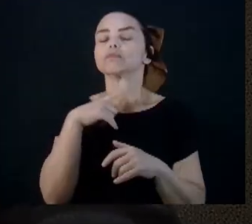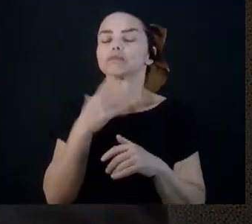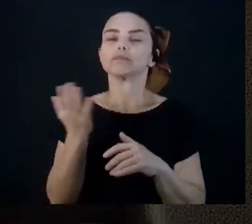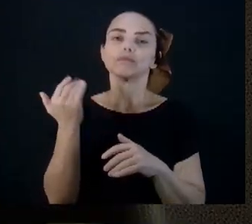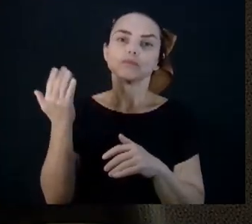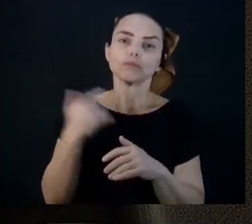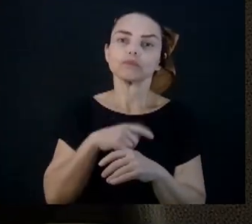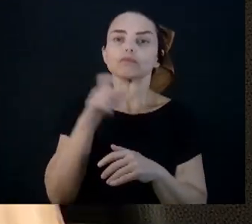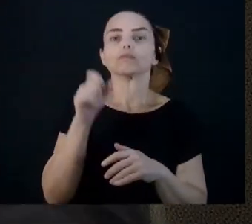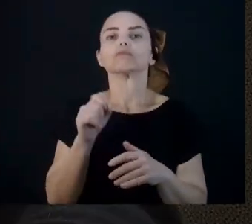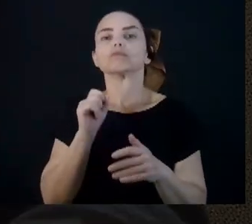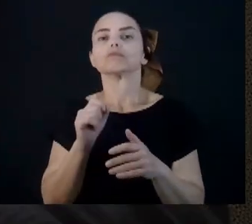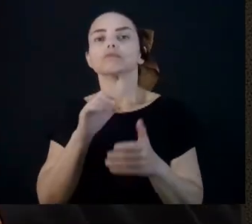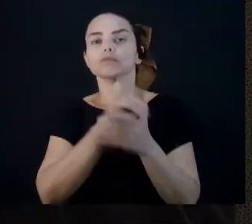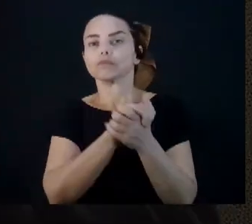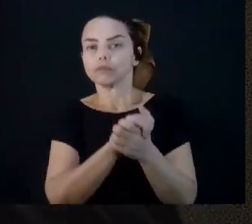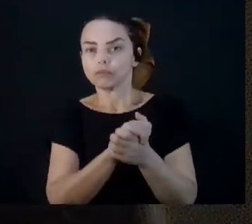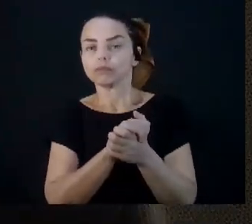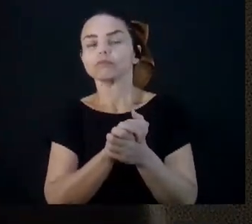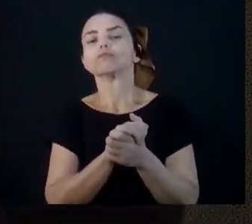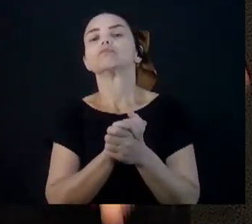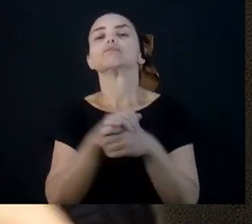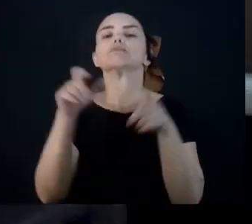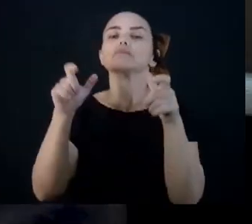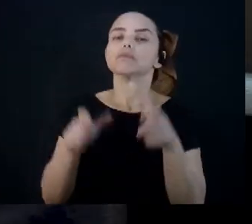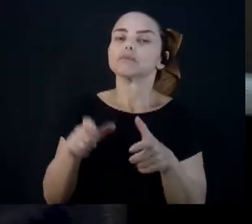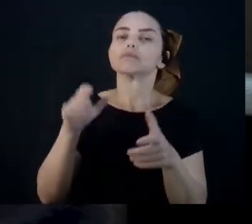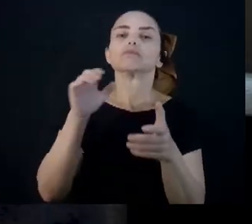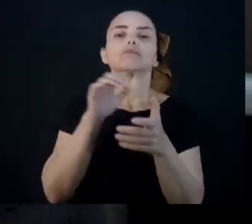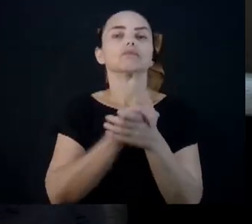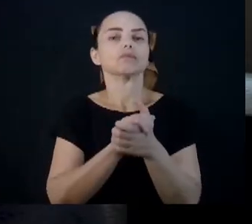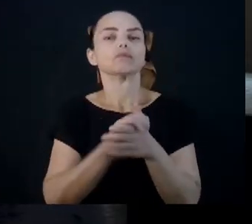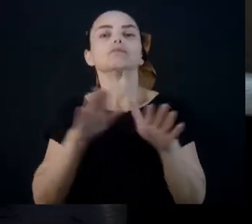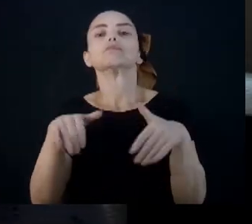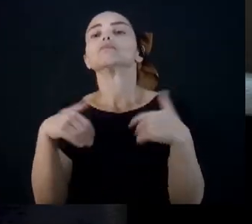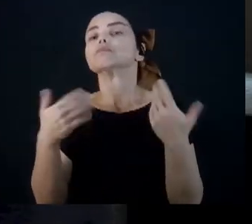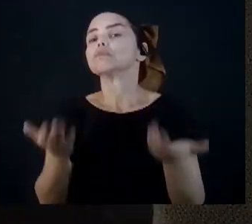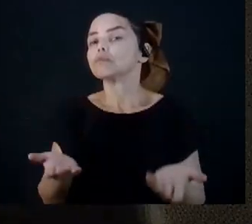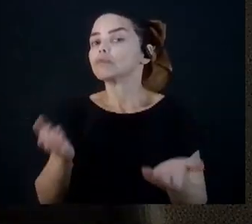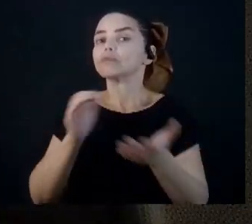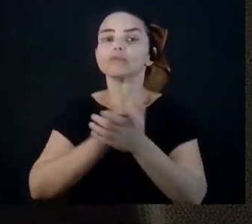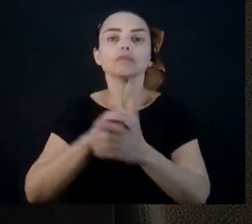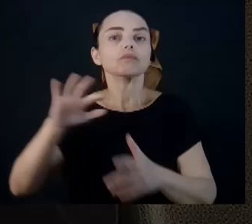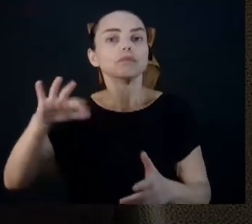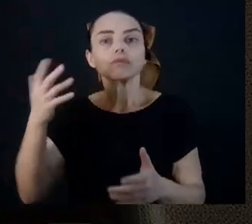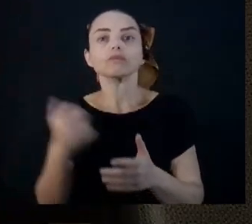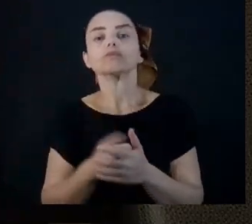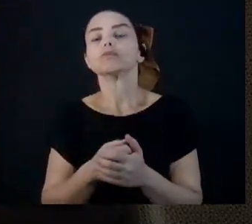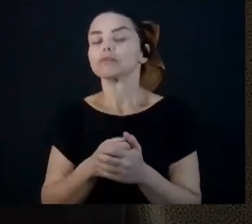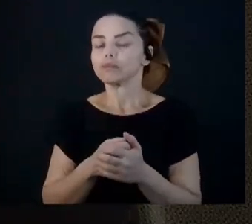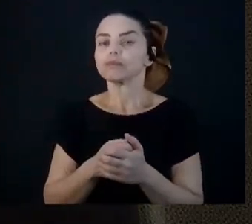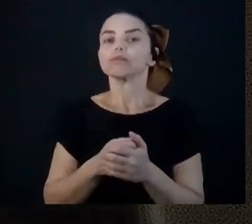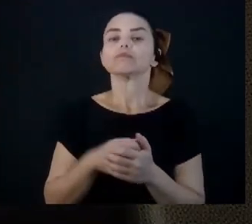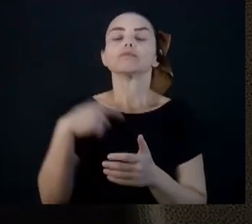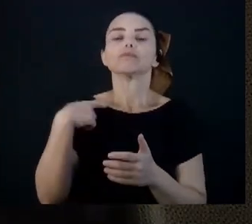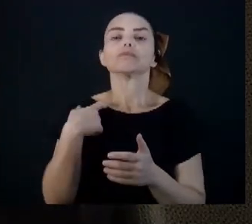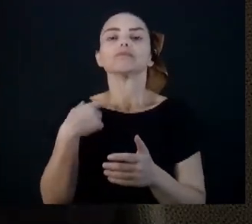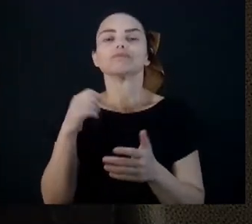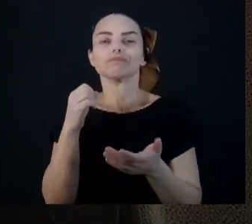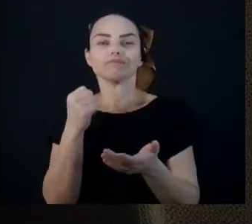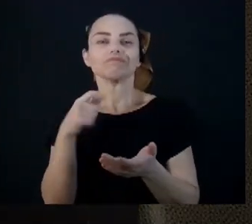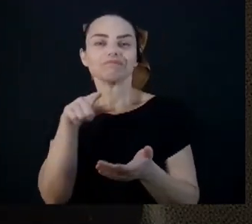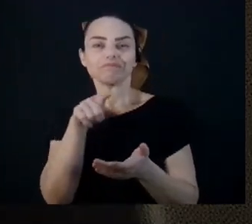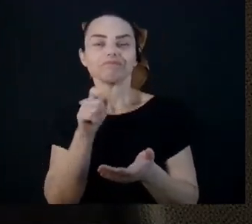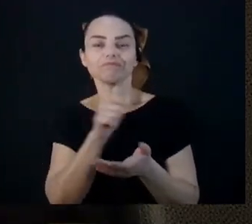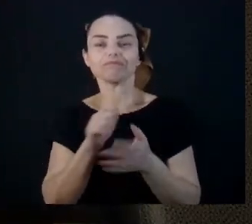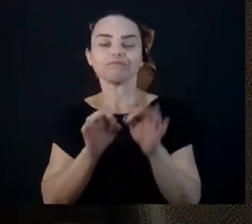realizou o casamento, onde realizou o casamento, quando o casamento foi realizado. Esses registros têm uma certa estrutura